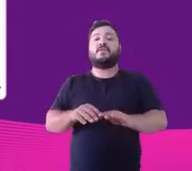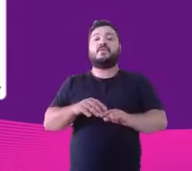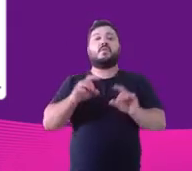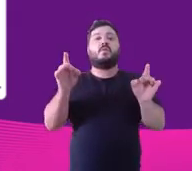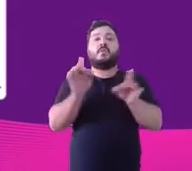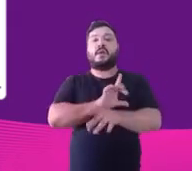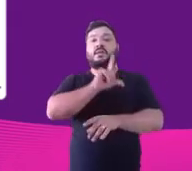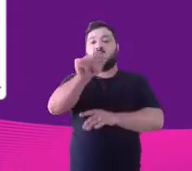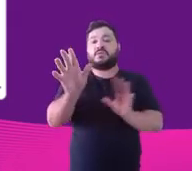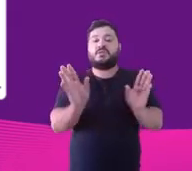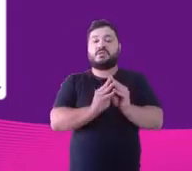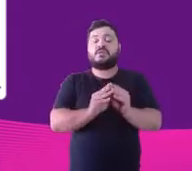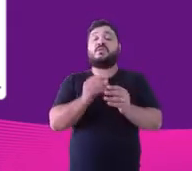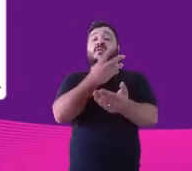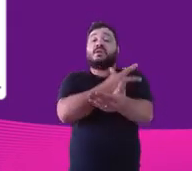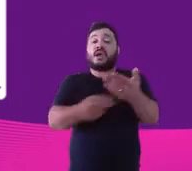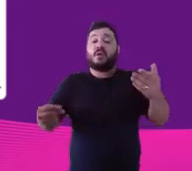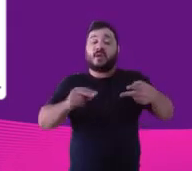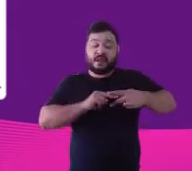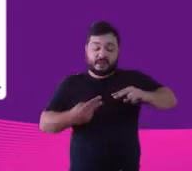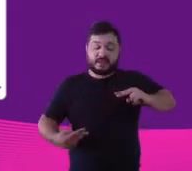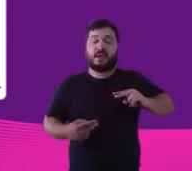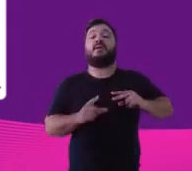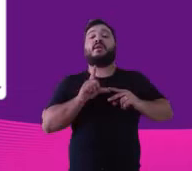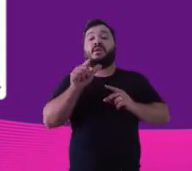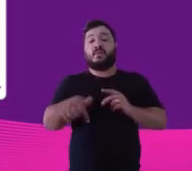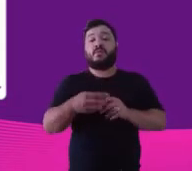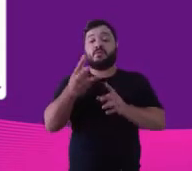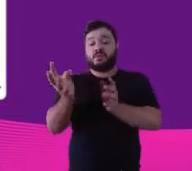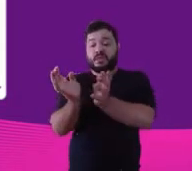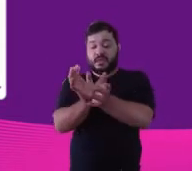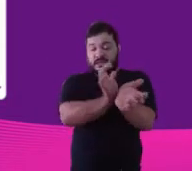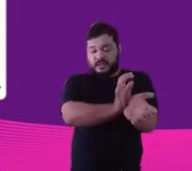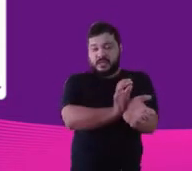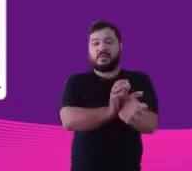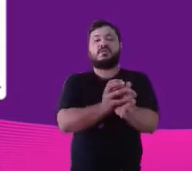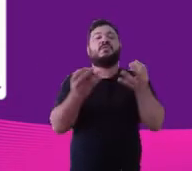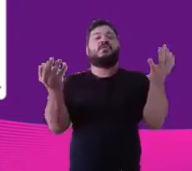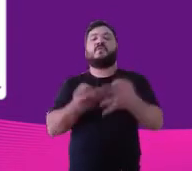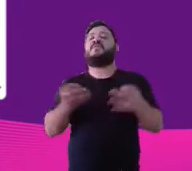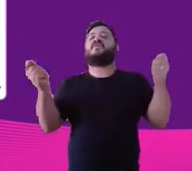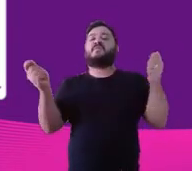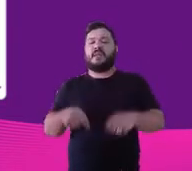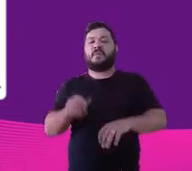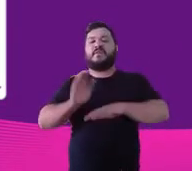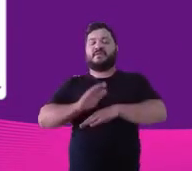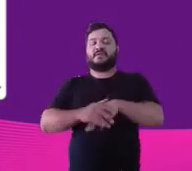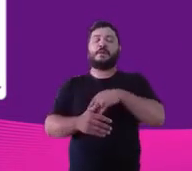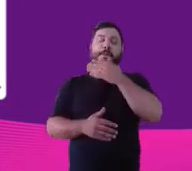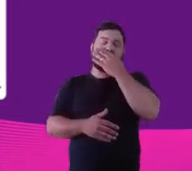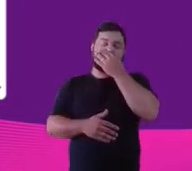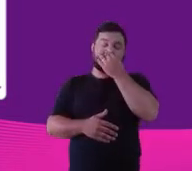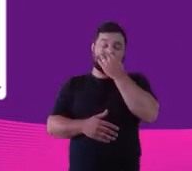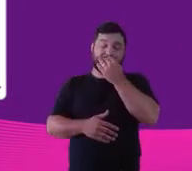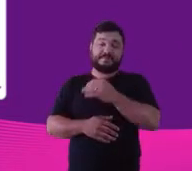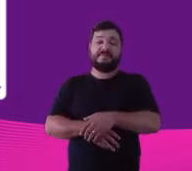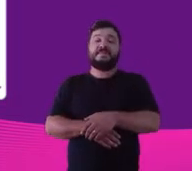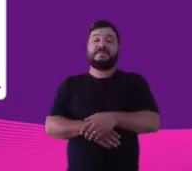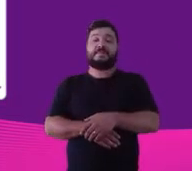após a consolidação de coleta de células após os três ciclos foi perfeitamente viável de 60 né é